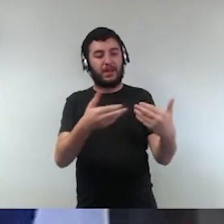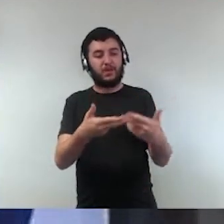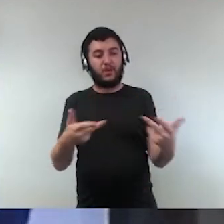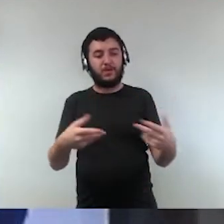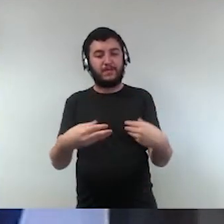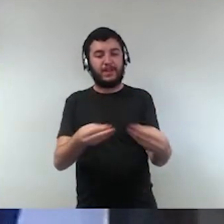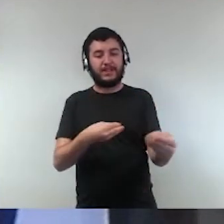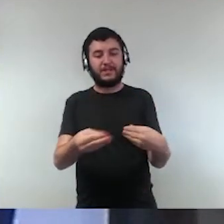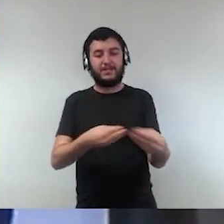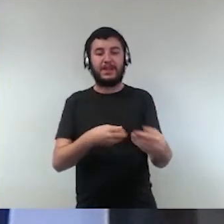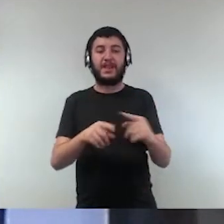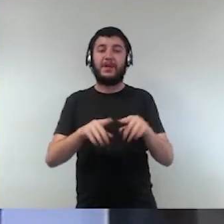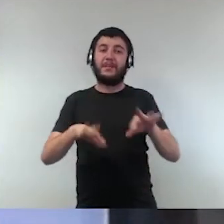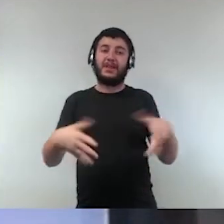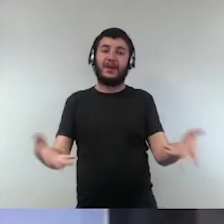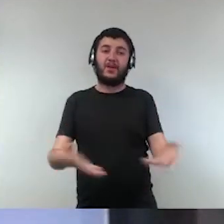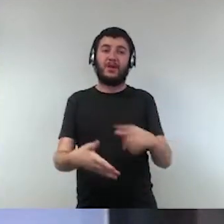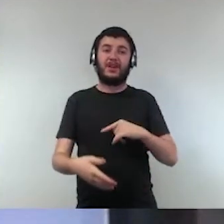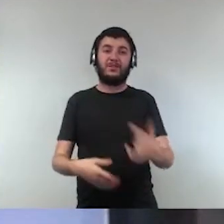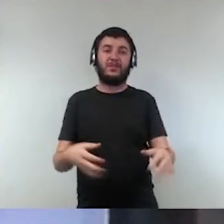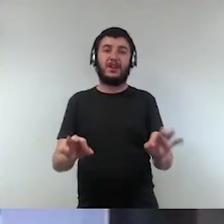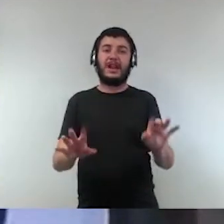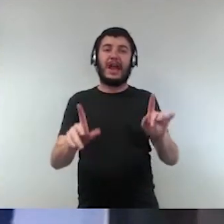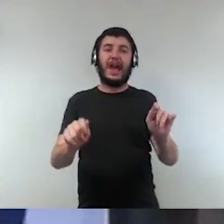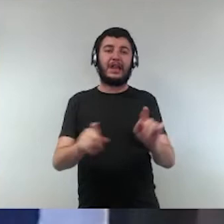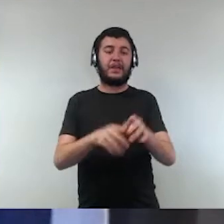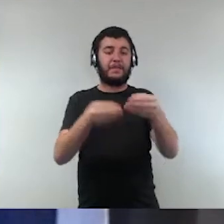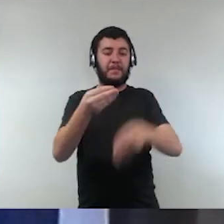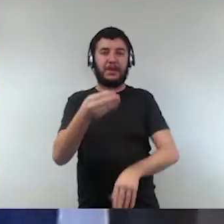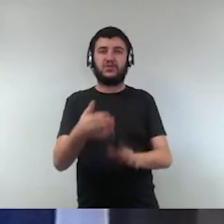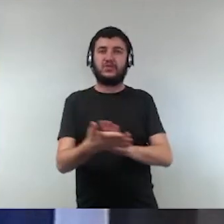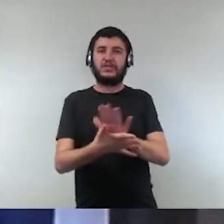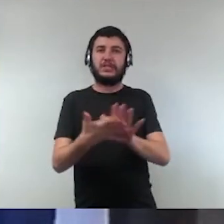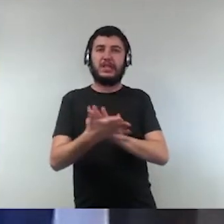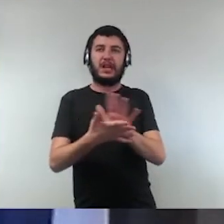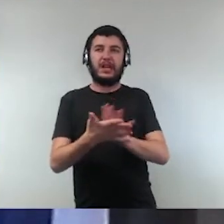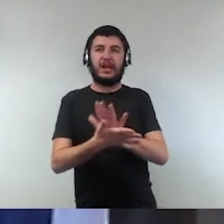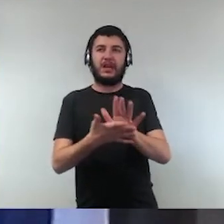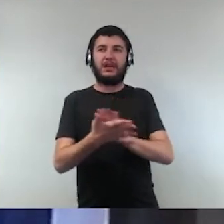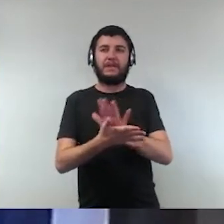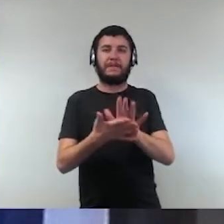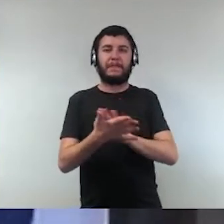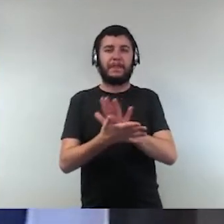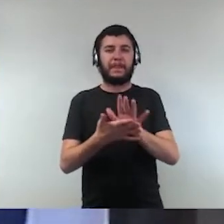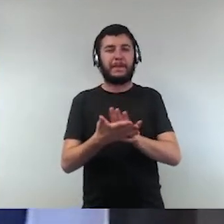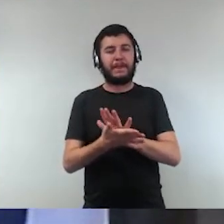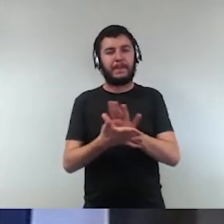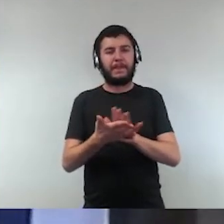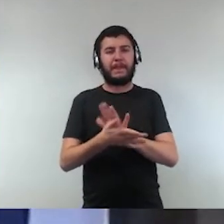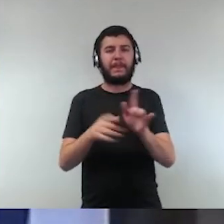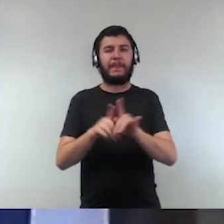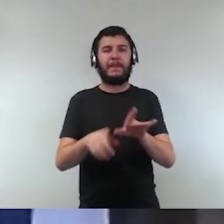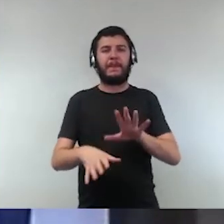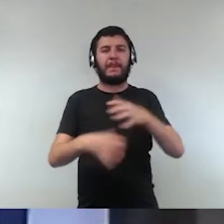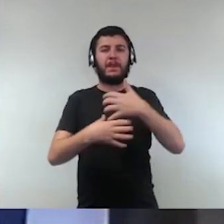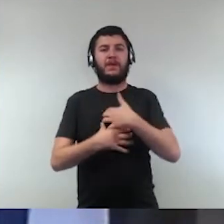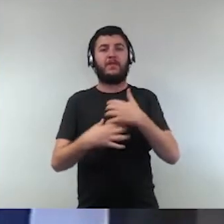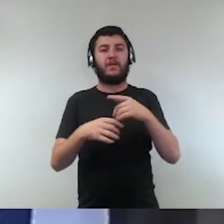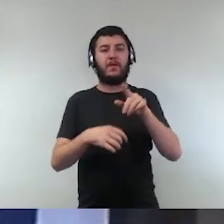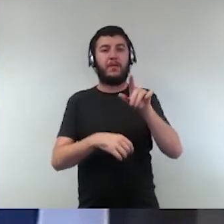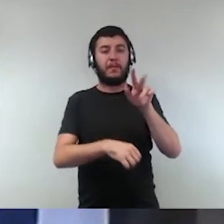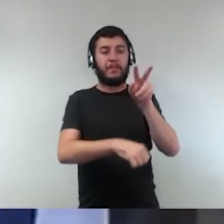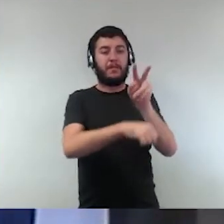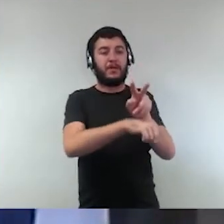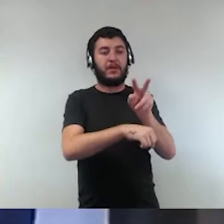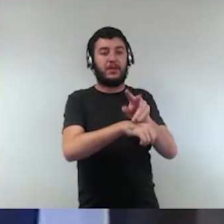de que não havendo prejuízo e atingindo aí o desiderato, a forma está preservado